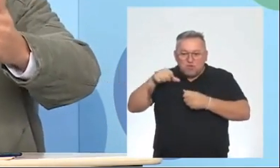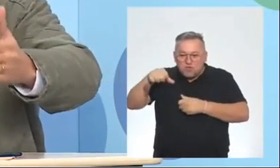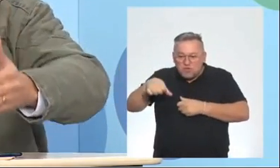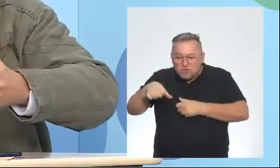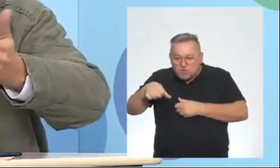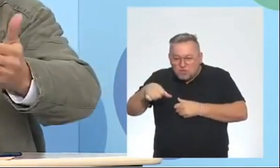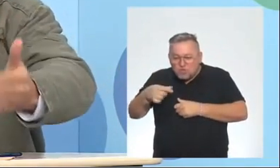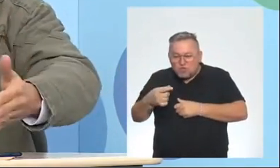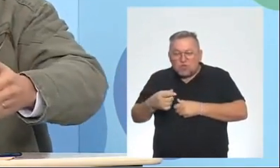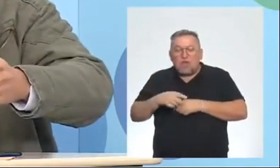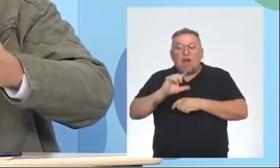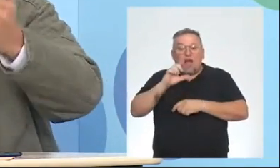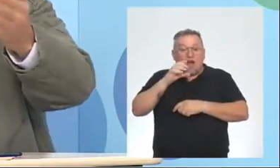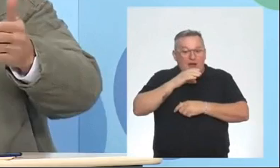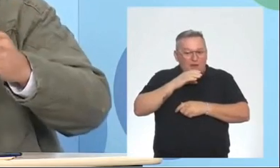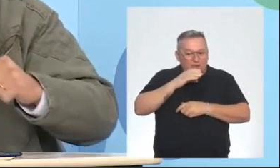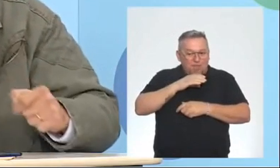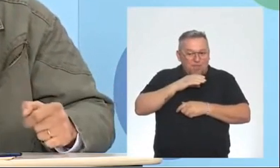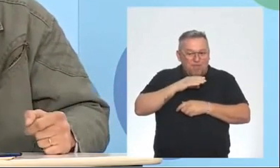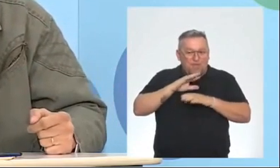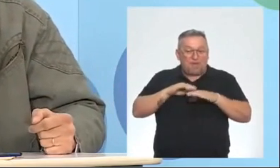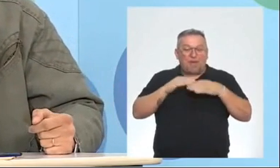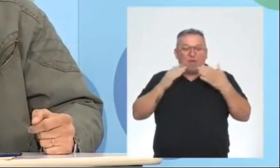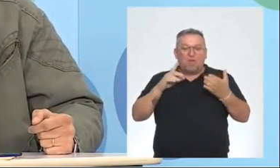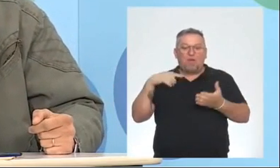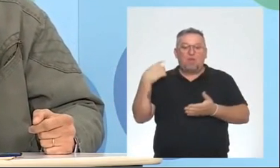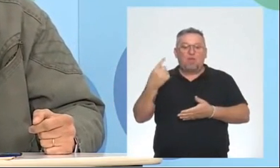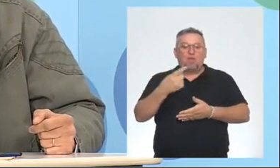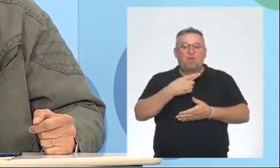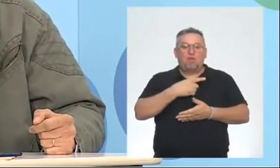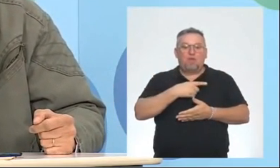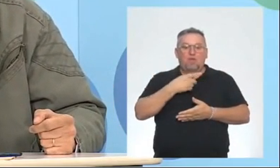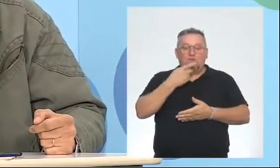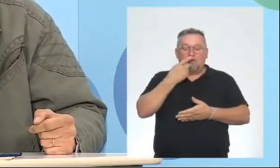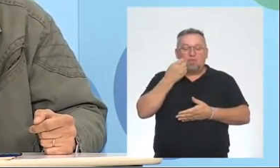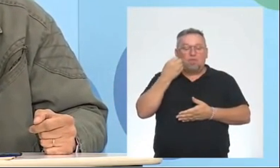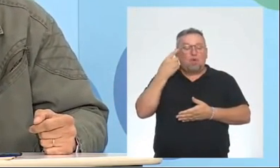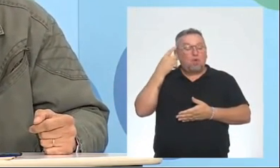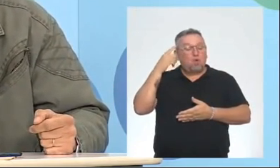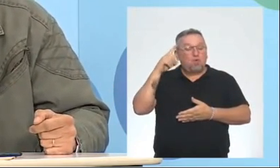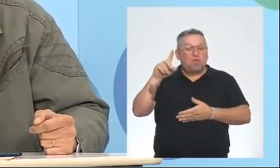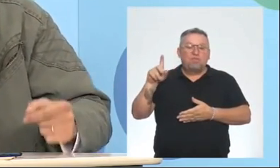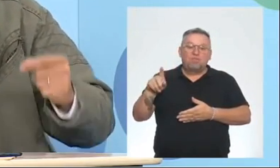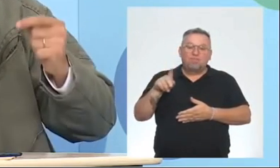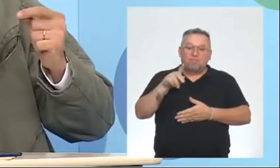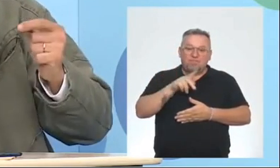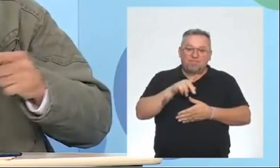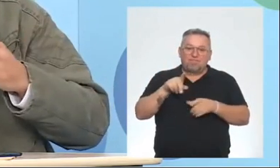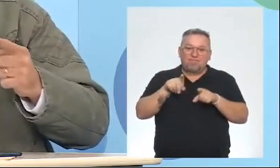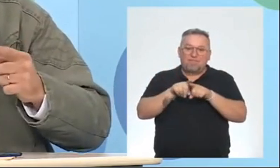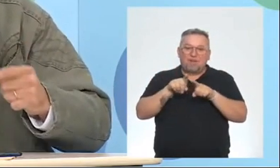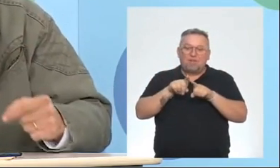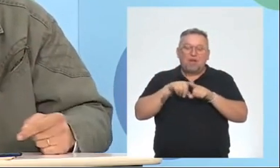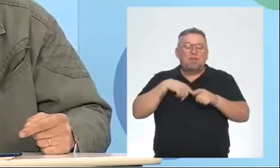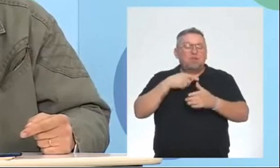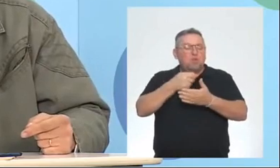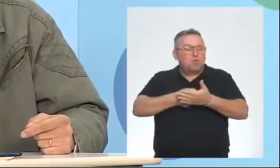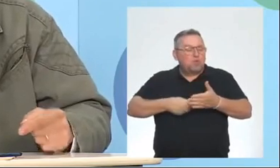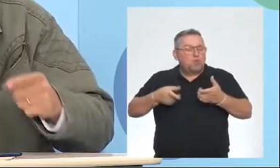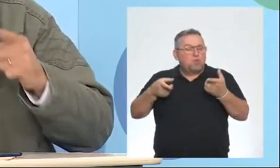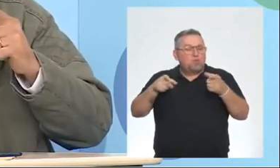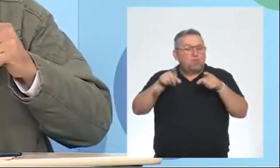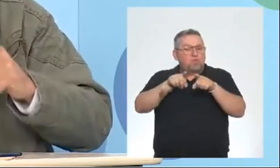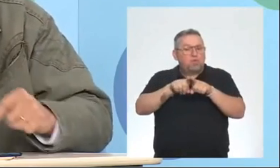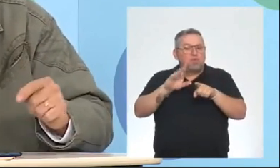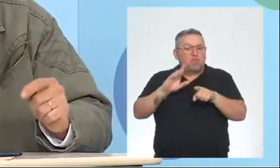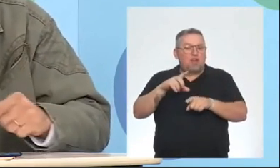água rapidinho, enquanto nós desejamos um bom dia para os professores, guerreiros e parceiros que